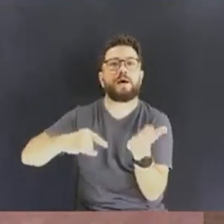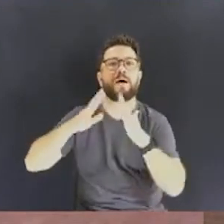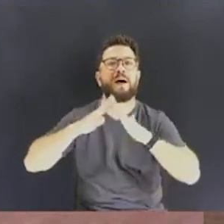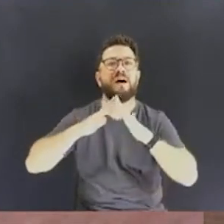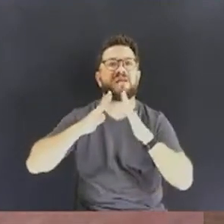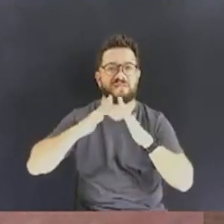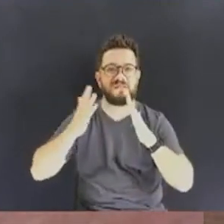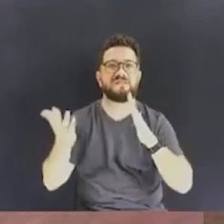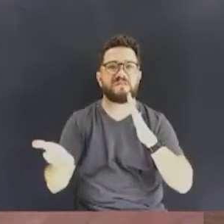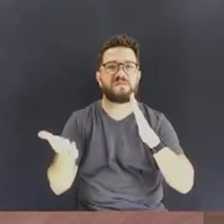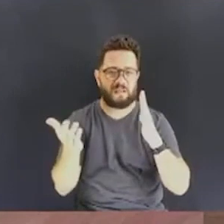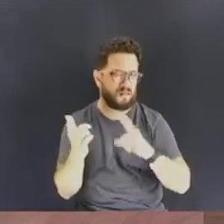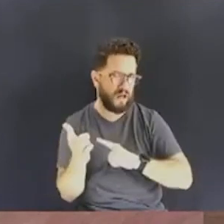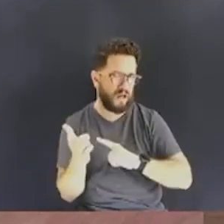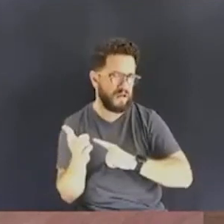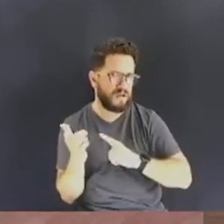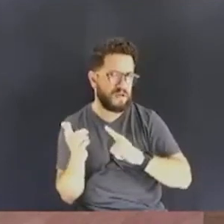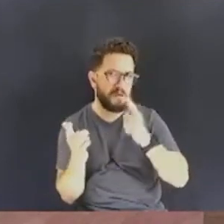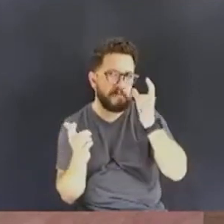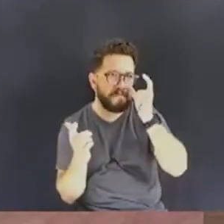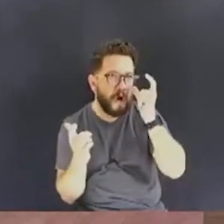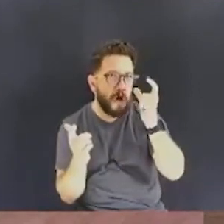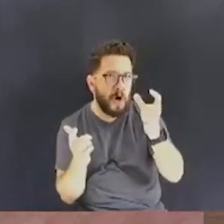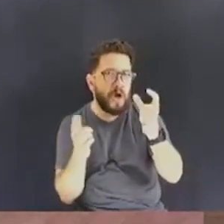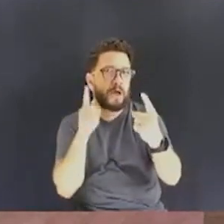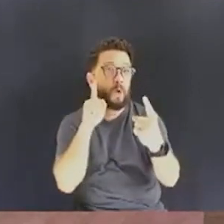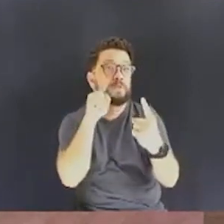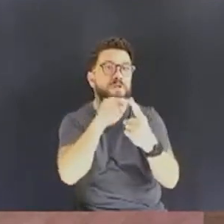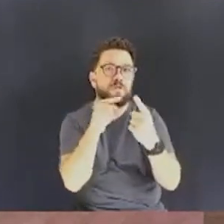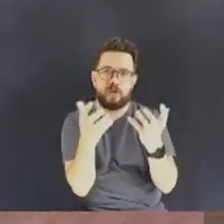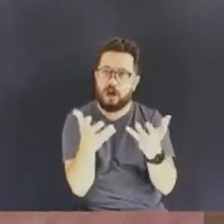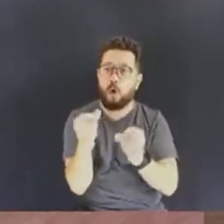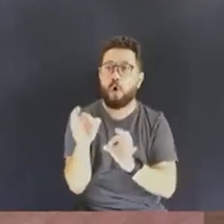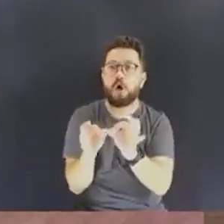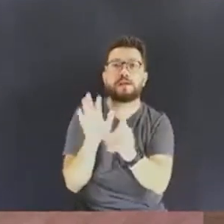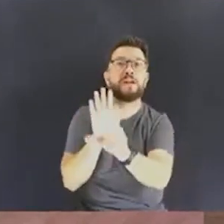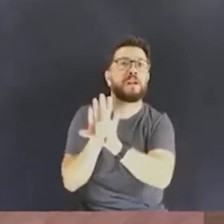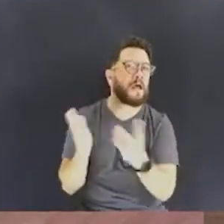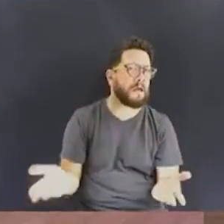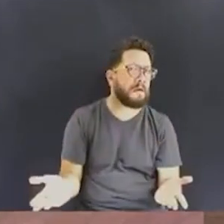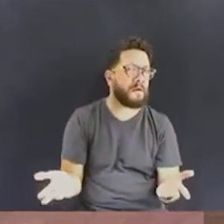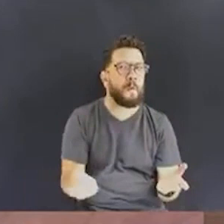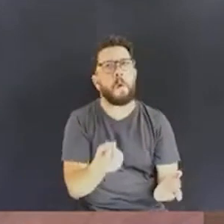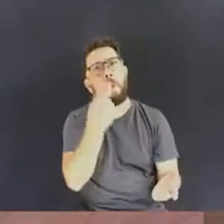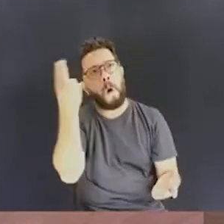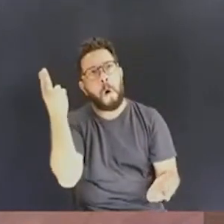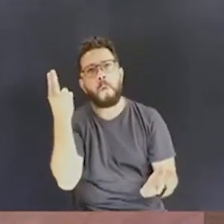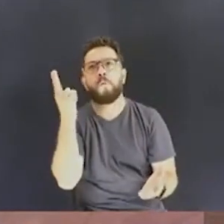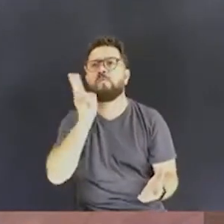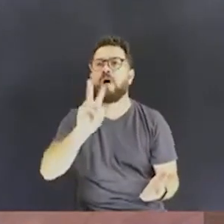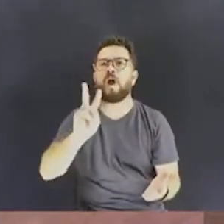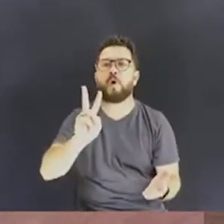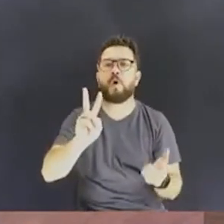fazer uma lei com mais um prazo maior ou ad eterno, que seria o ideal. Muito obrigada. O valor